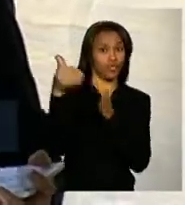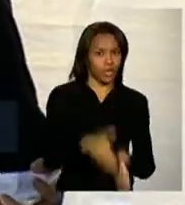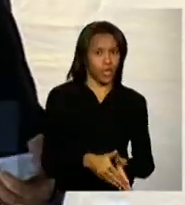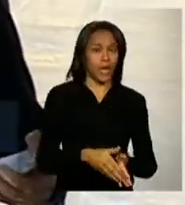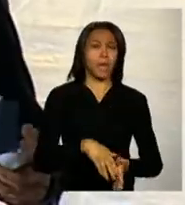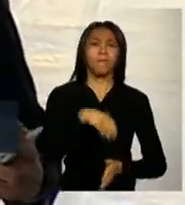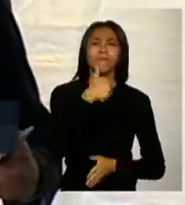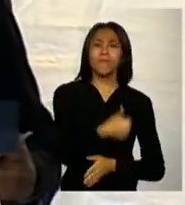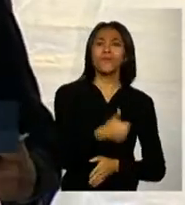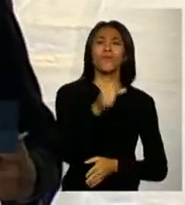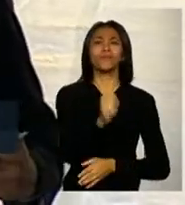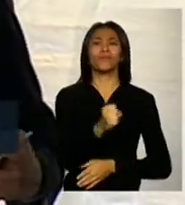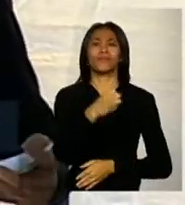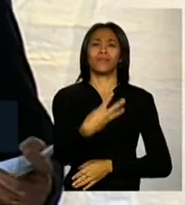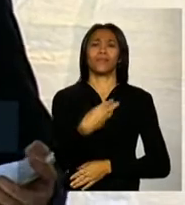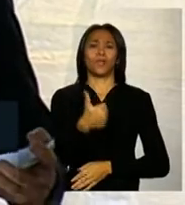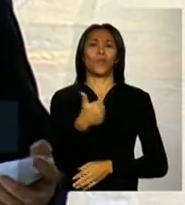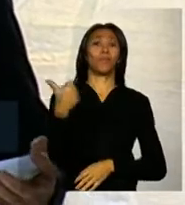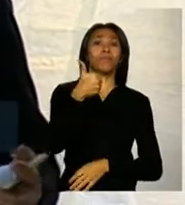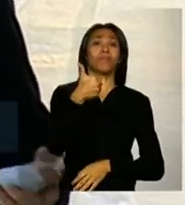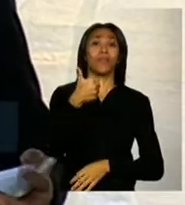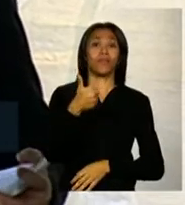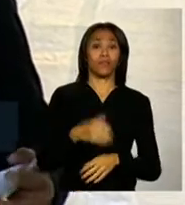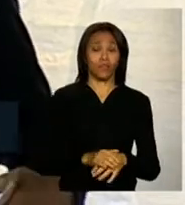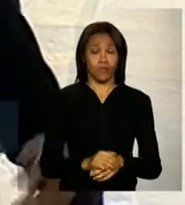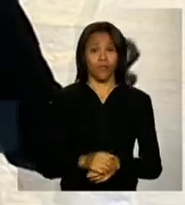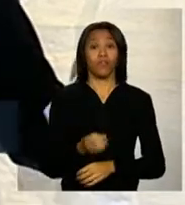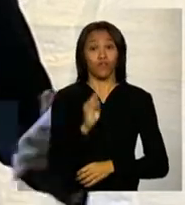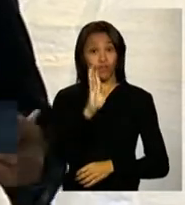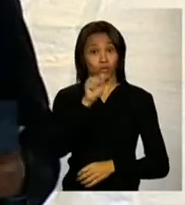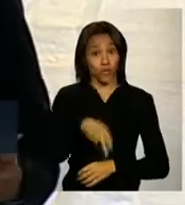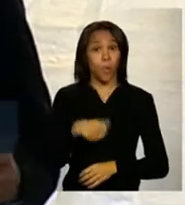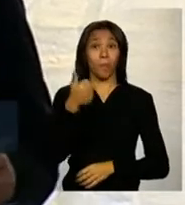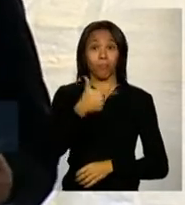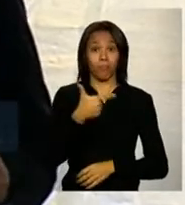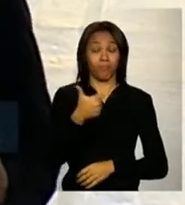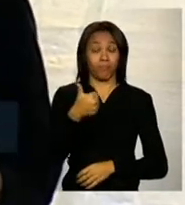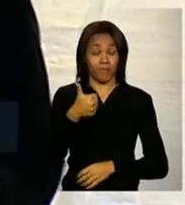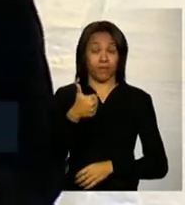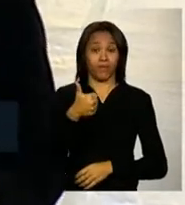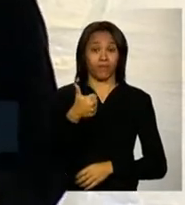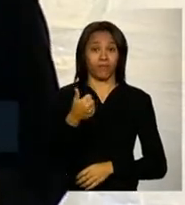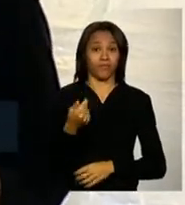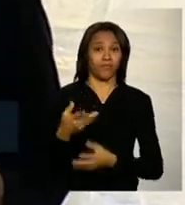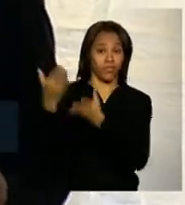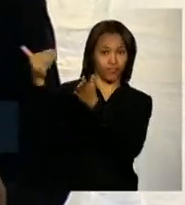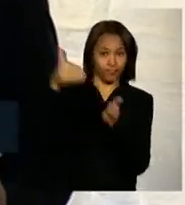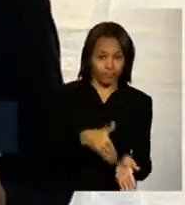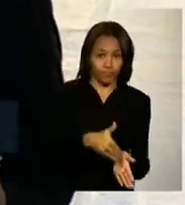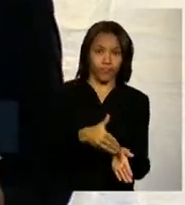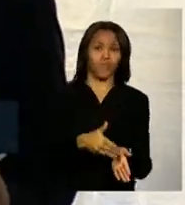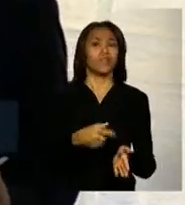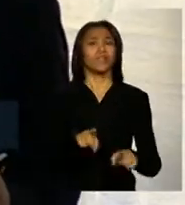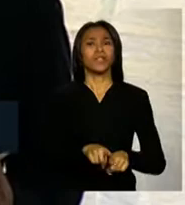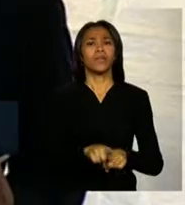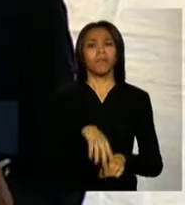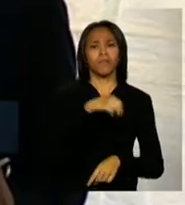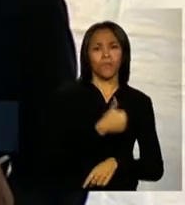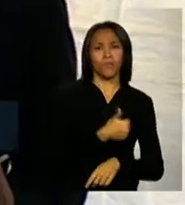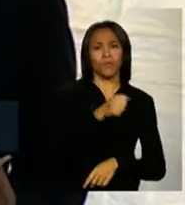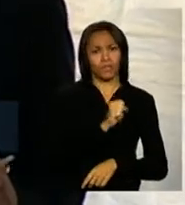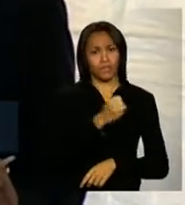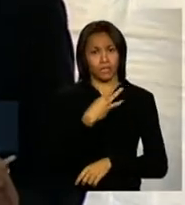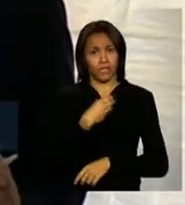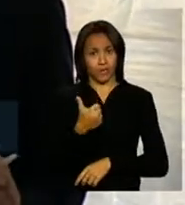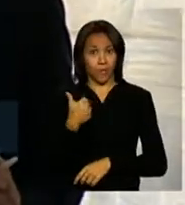1831 Governador encomendado por Dom Pedro I tava indo embora para Portugal e de 1831 para